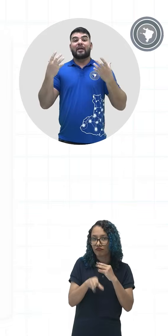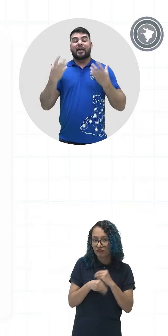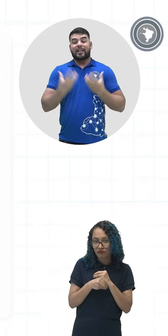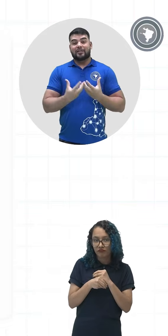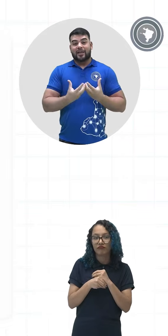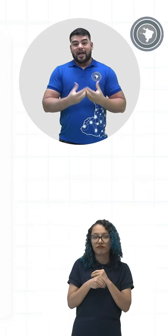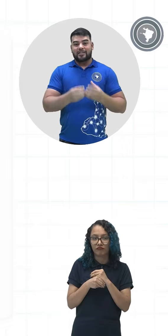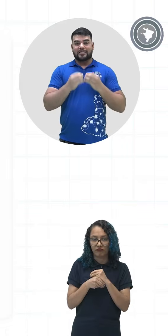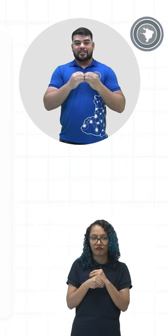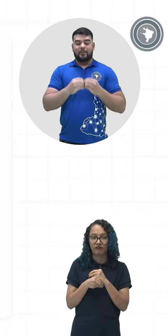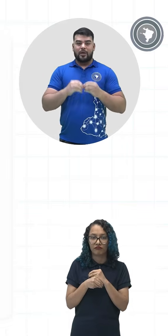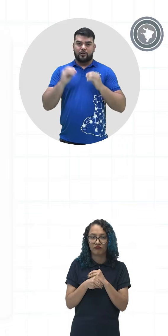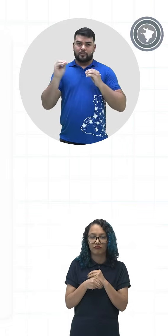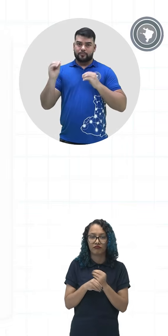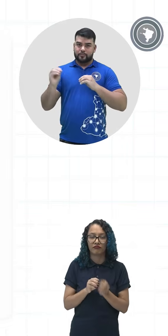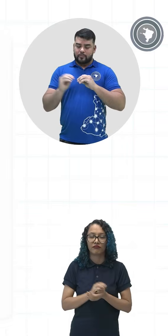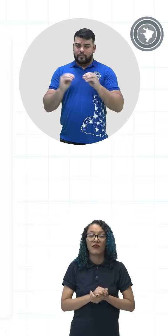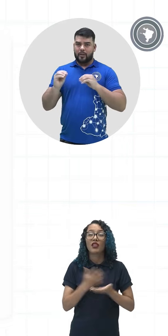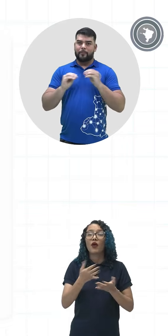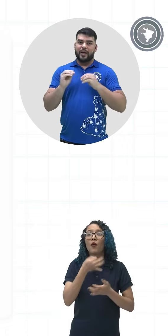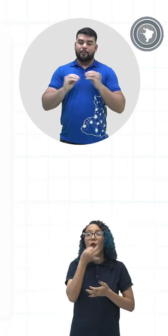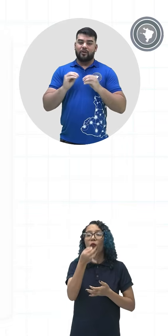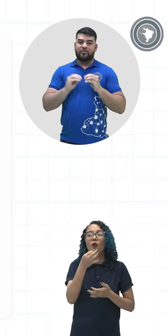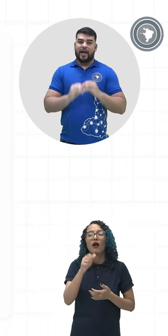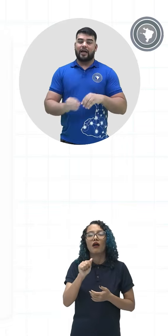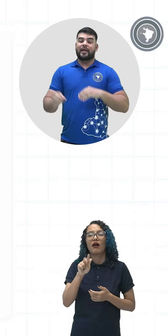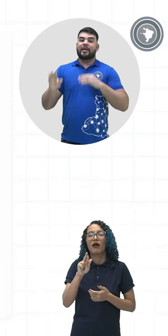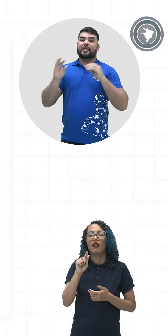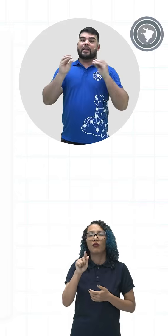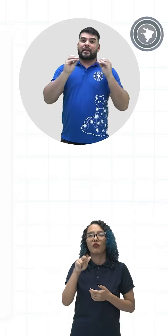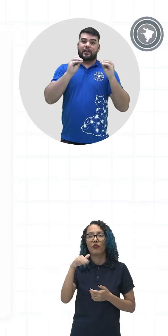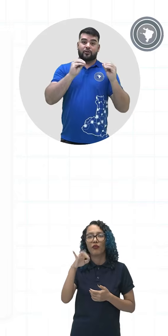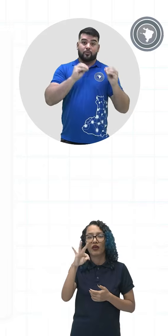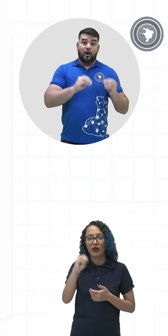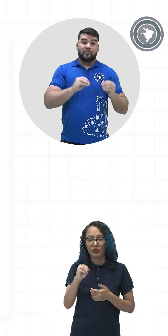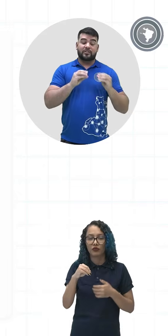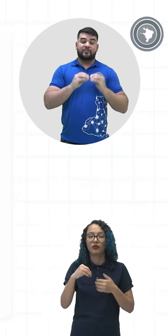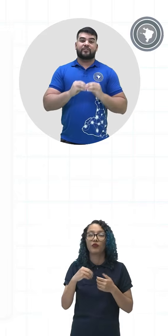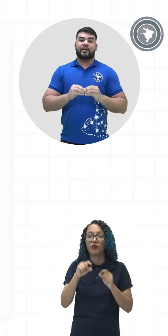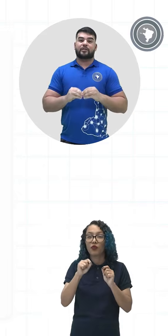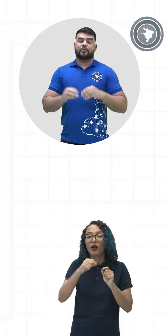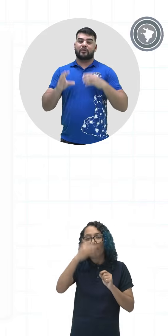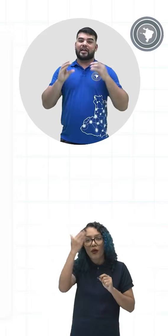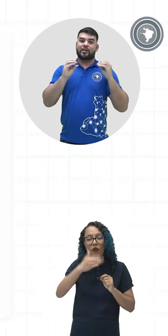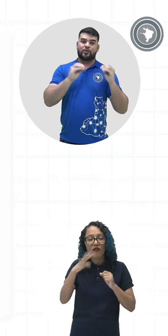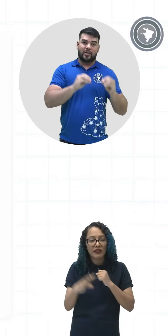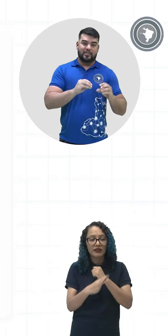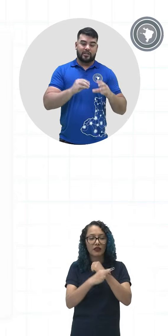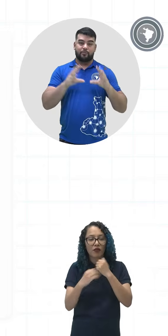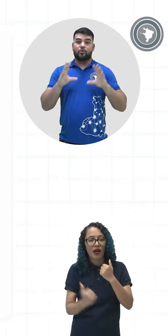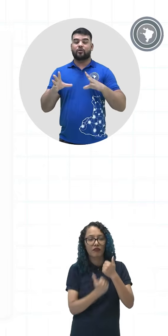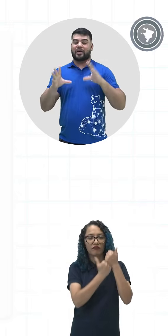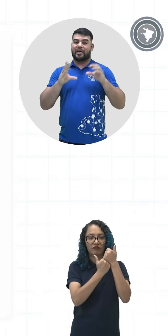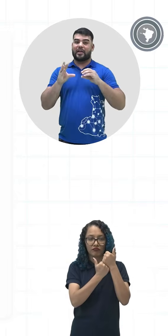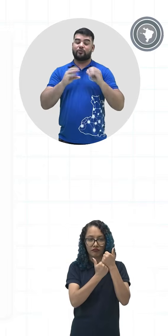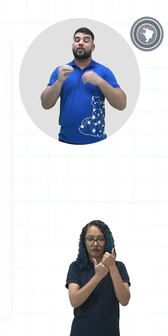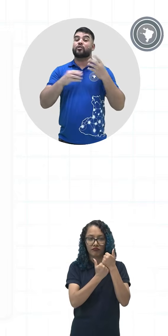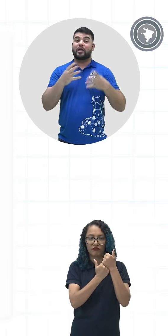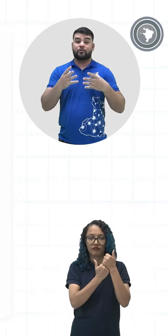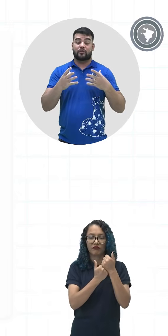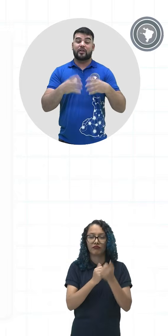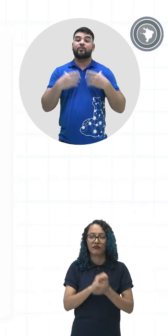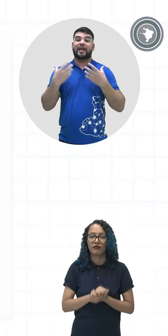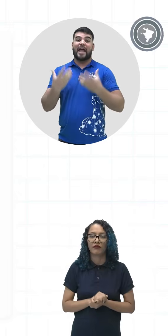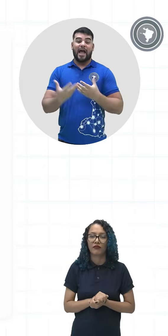argumento, ele traz exatamente para provar que esses povos enfrentam negligência, que buscam que os